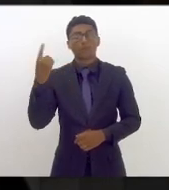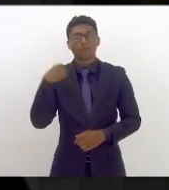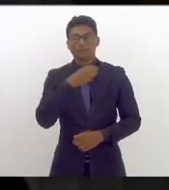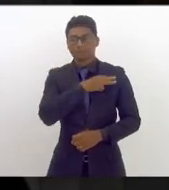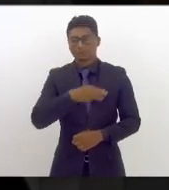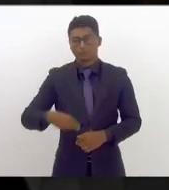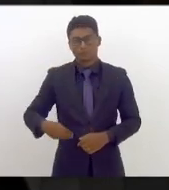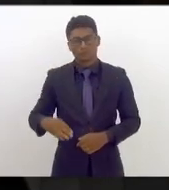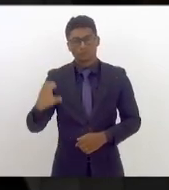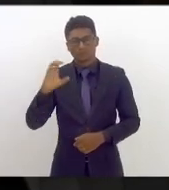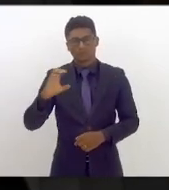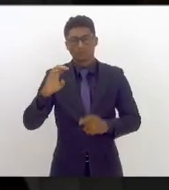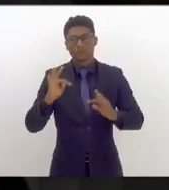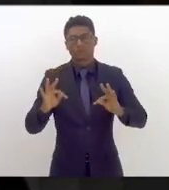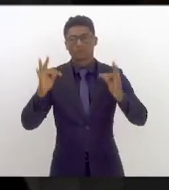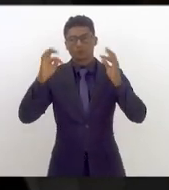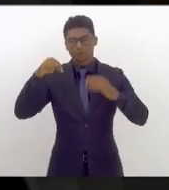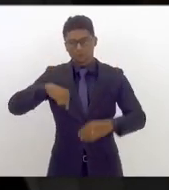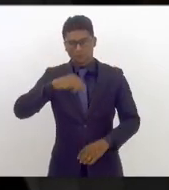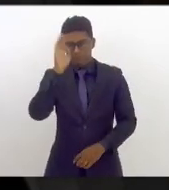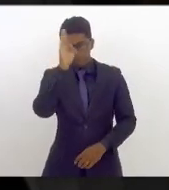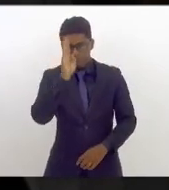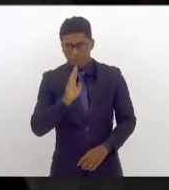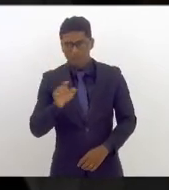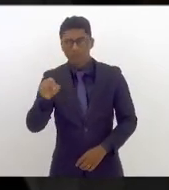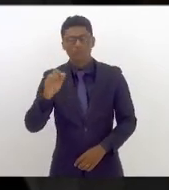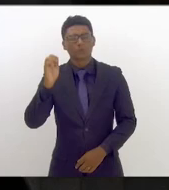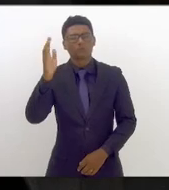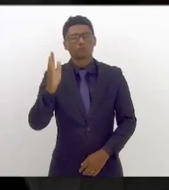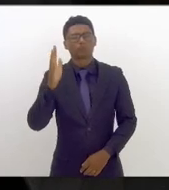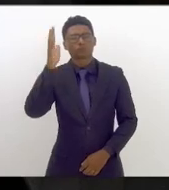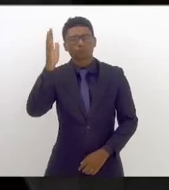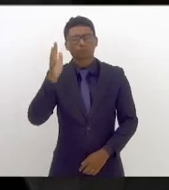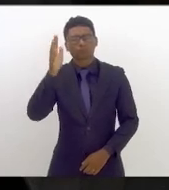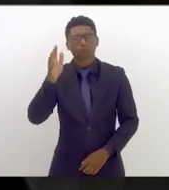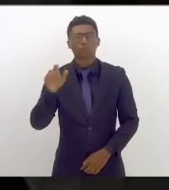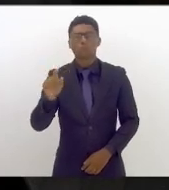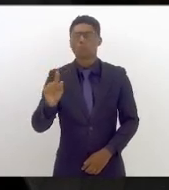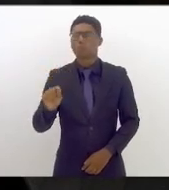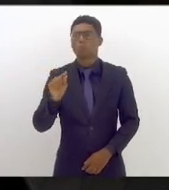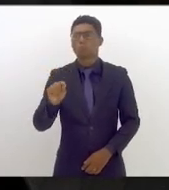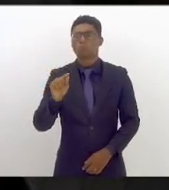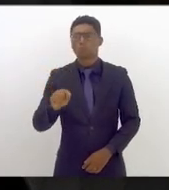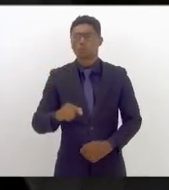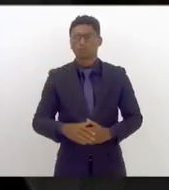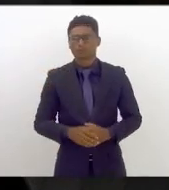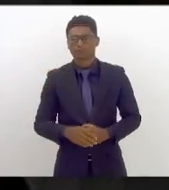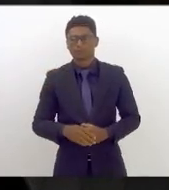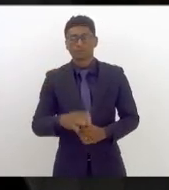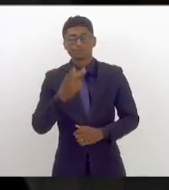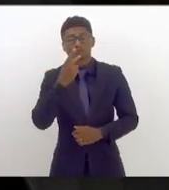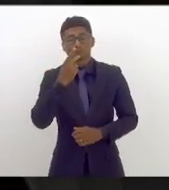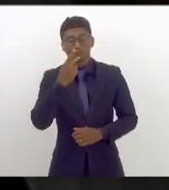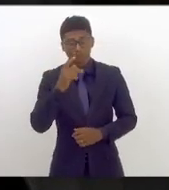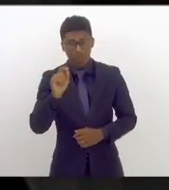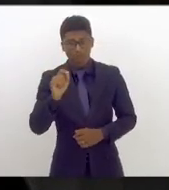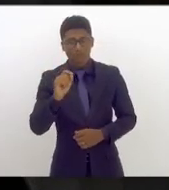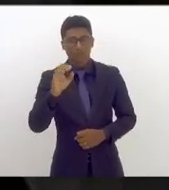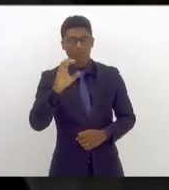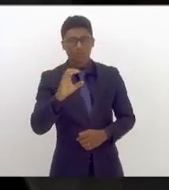Brasil por vários anos, dando conta, resumidamente, de alguns aspectos da agenda da ciência e